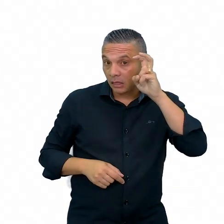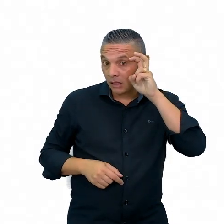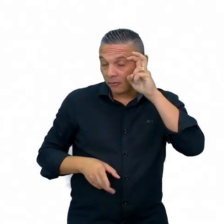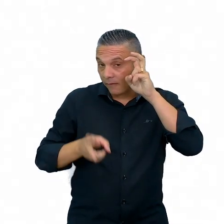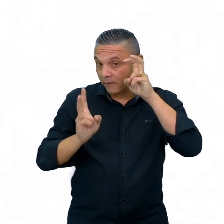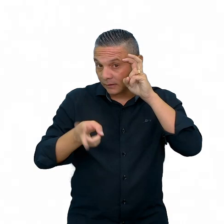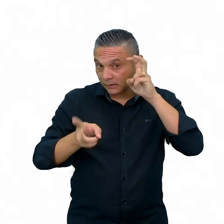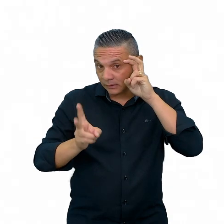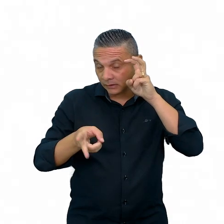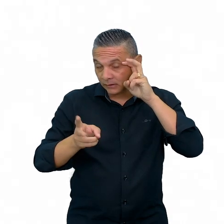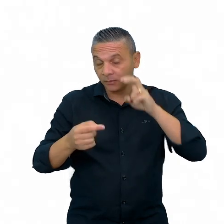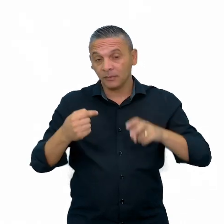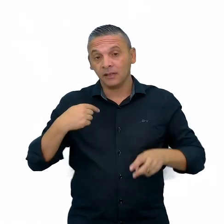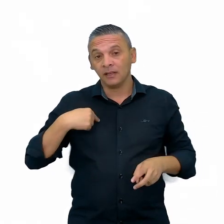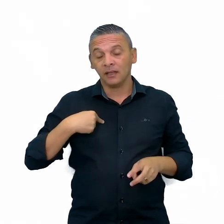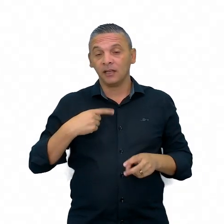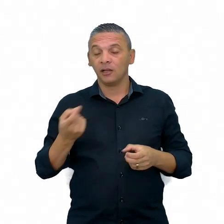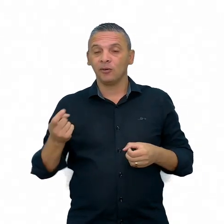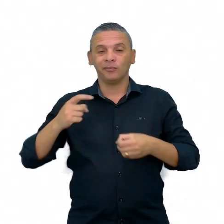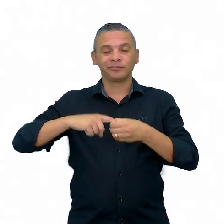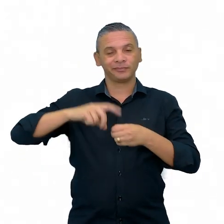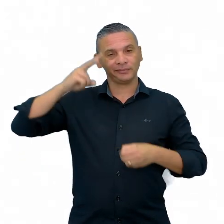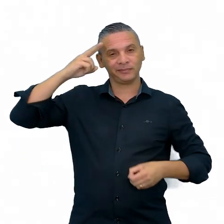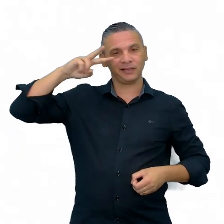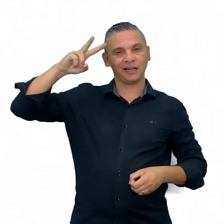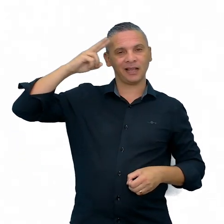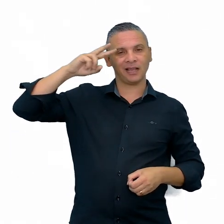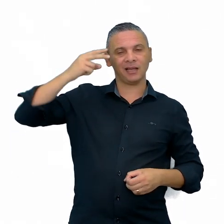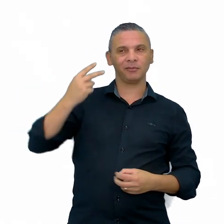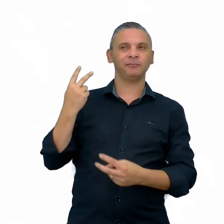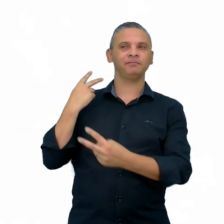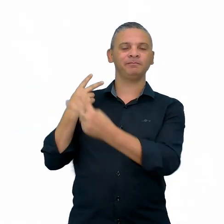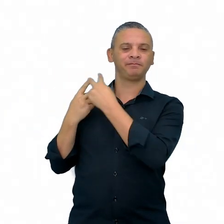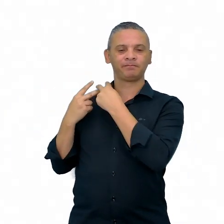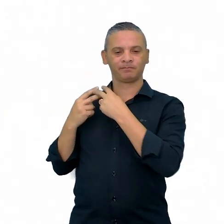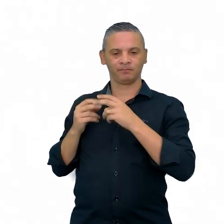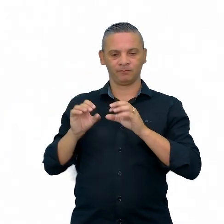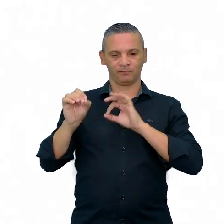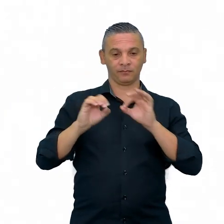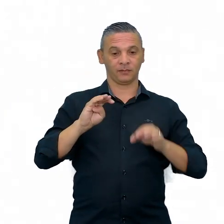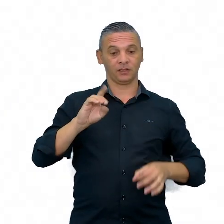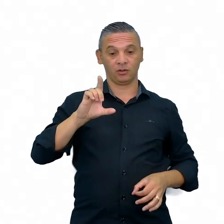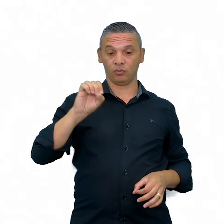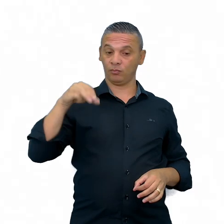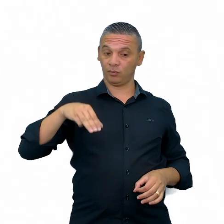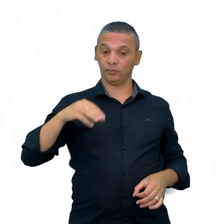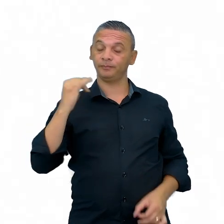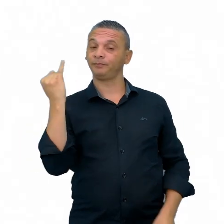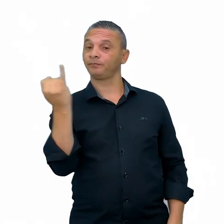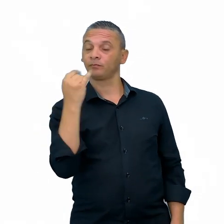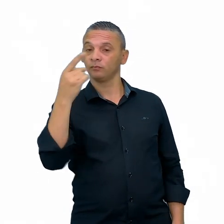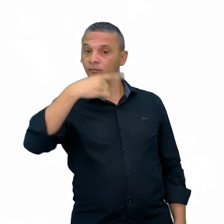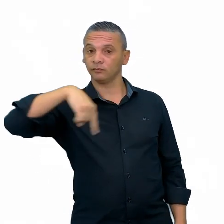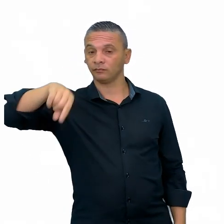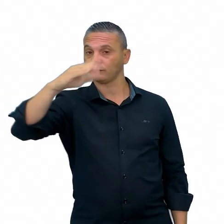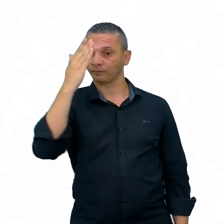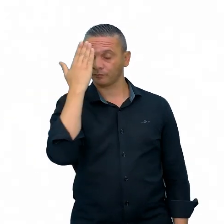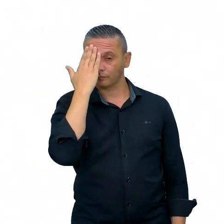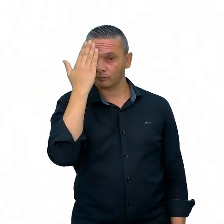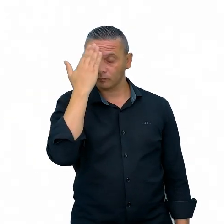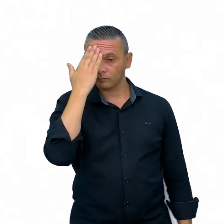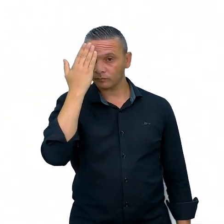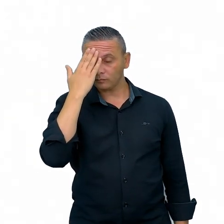ano série, eu gosto de fazer essa retomada, né, da taxonomia de Bloom. O quanto é importante nós compreendermos